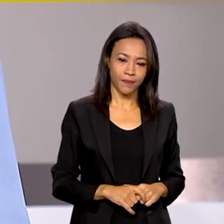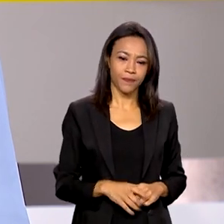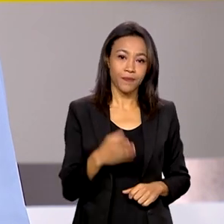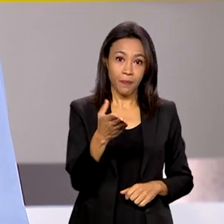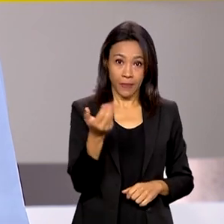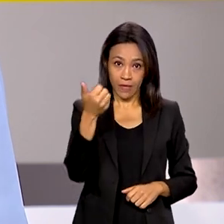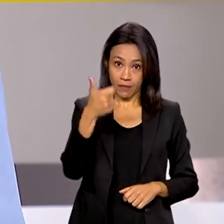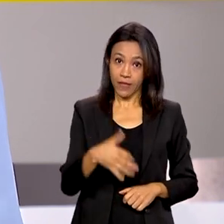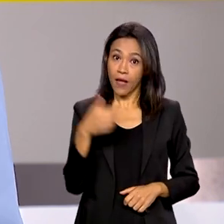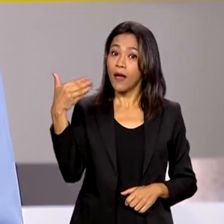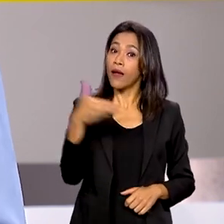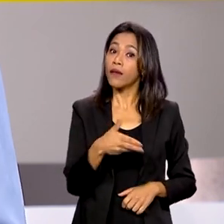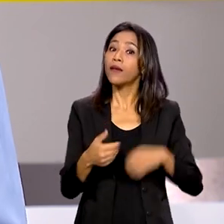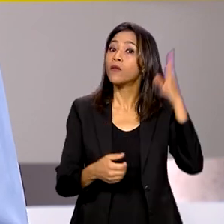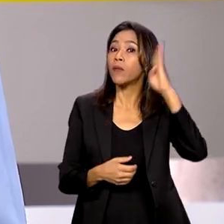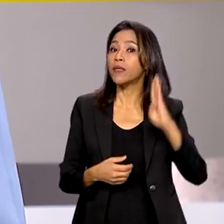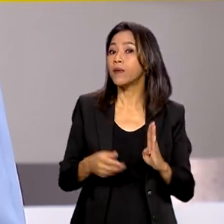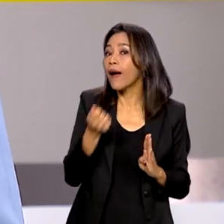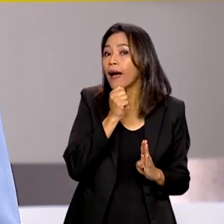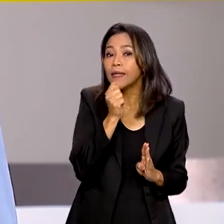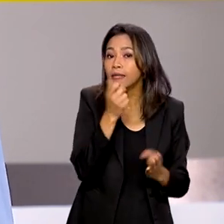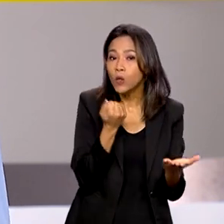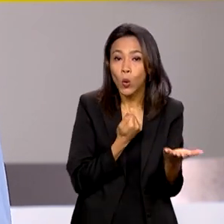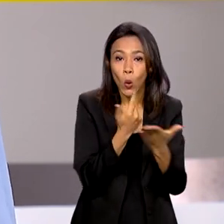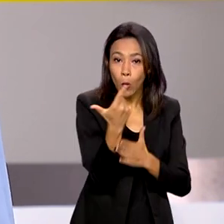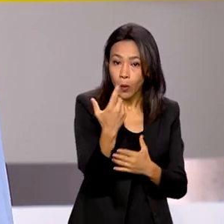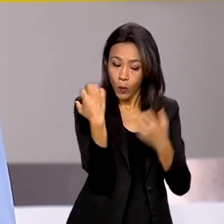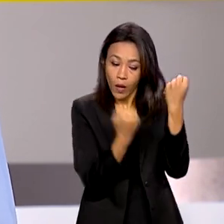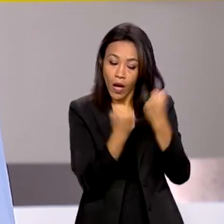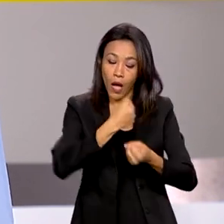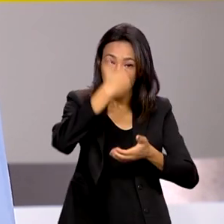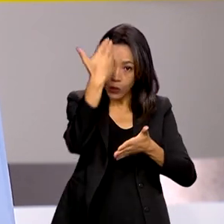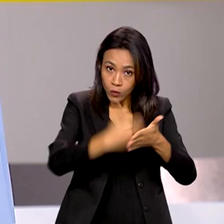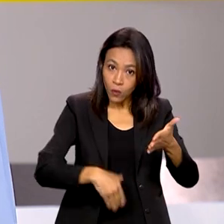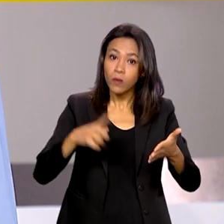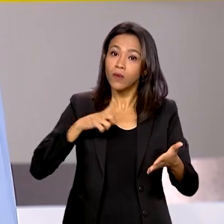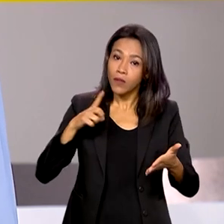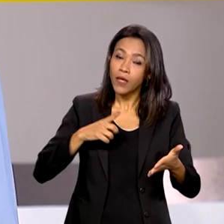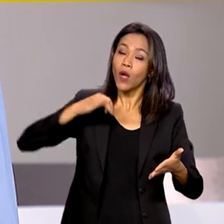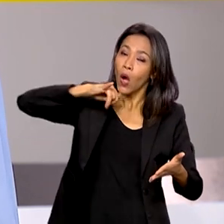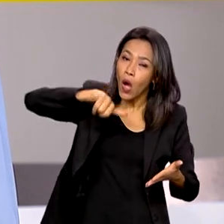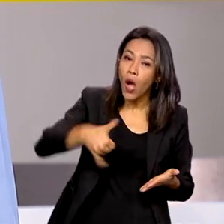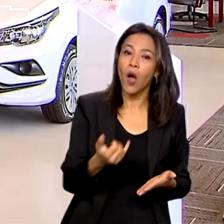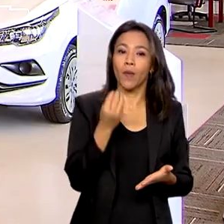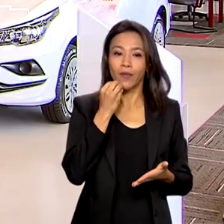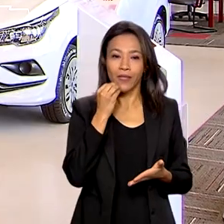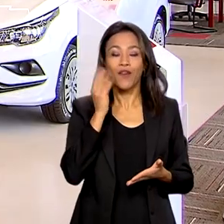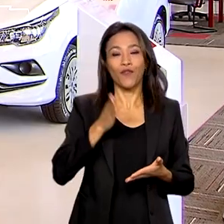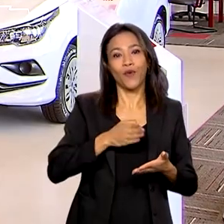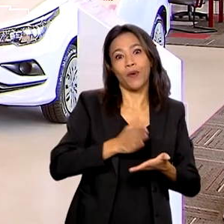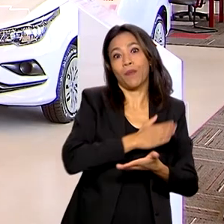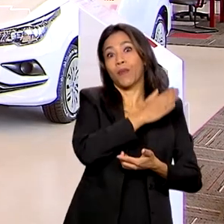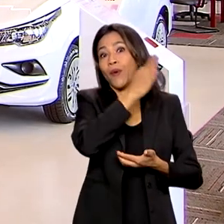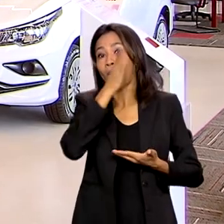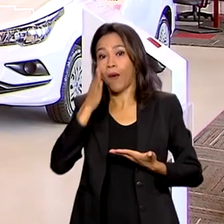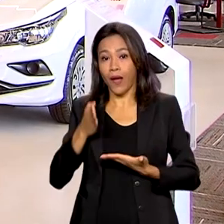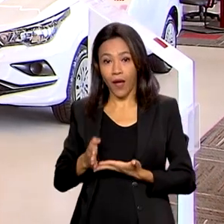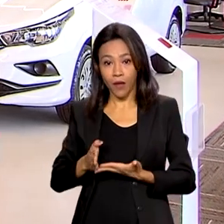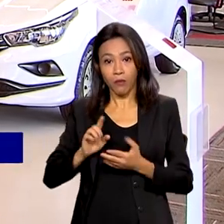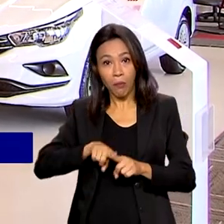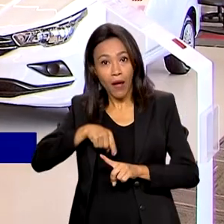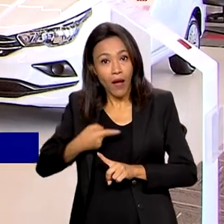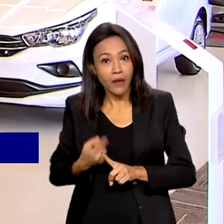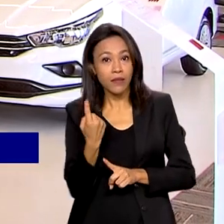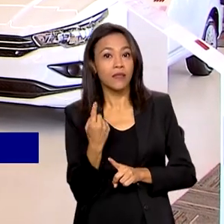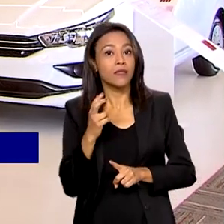e aqui no Brasil Quem ainda não comprou o carro com desconto terá mais uma oportunidade é que foi prorrogado por 15 dias